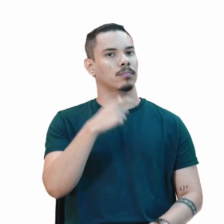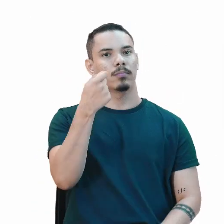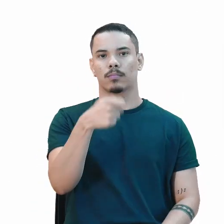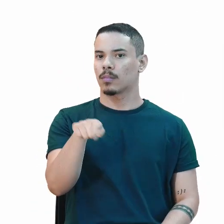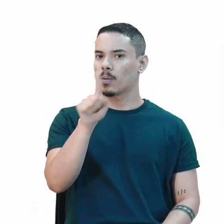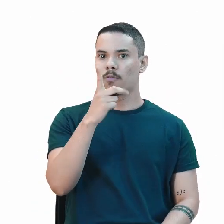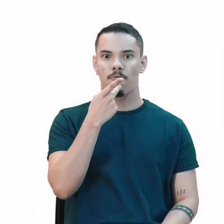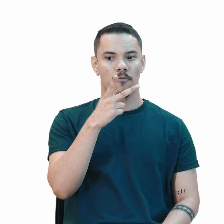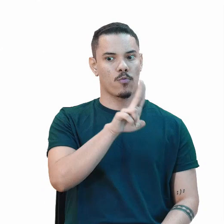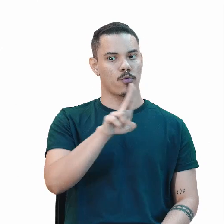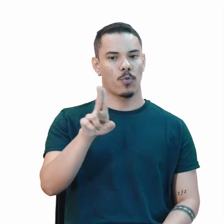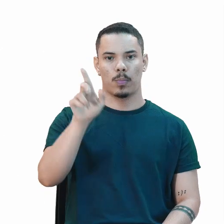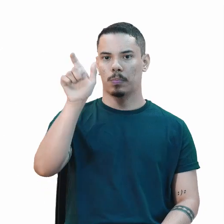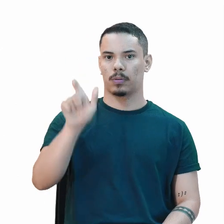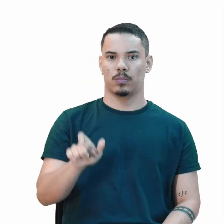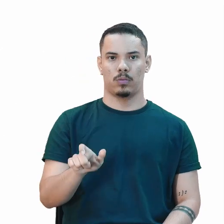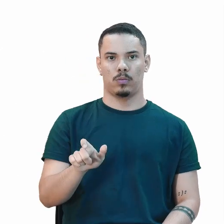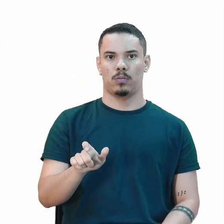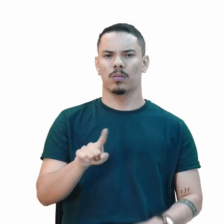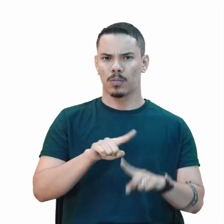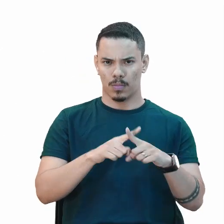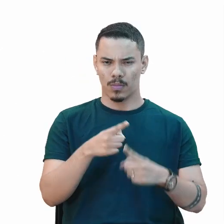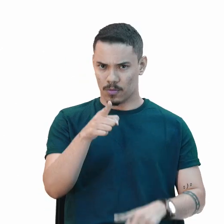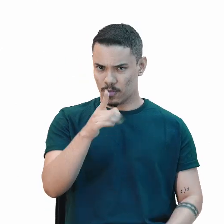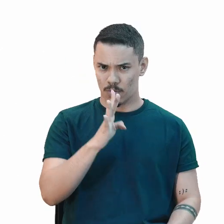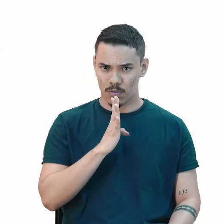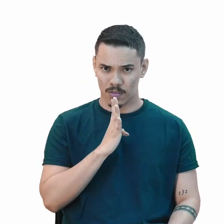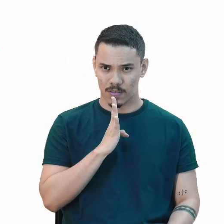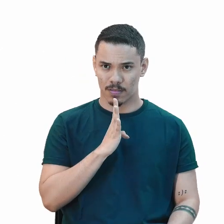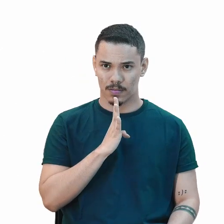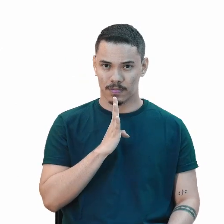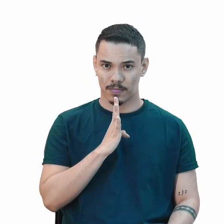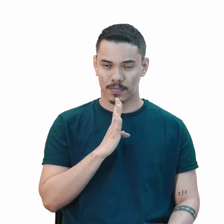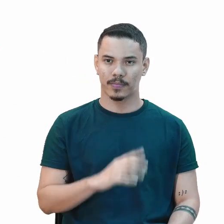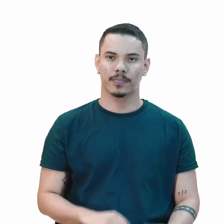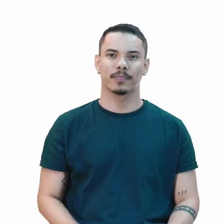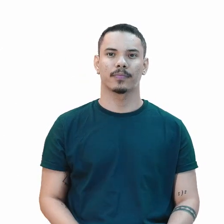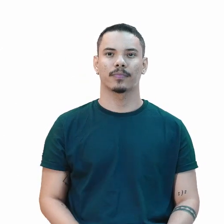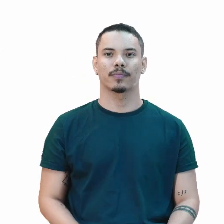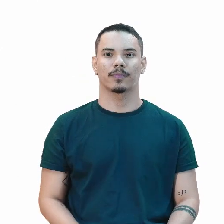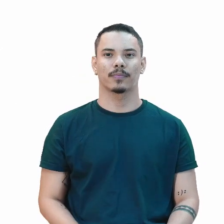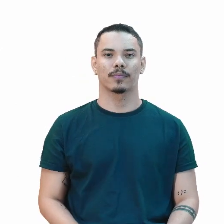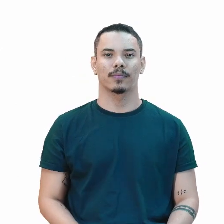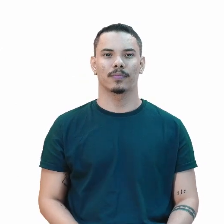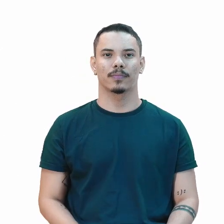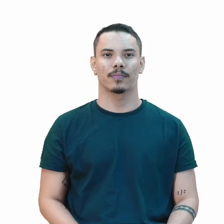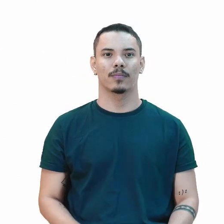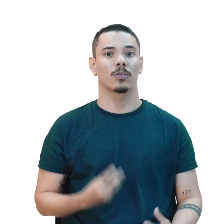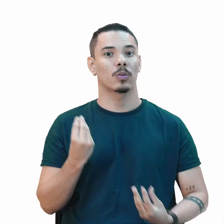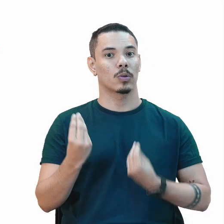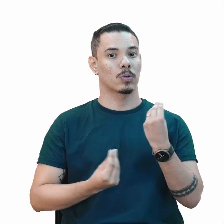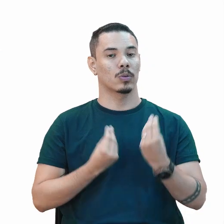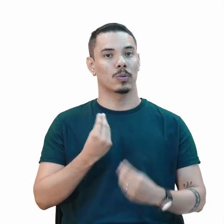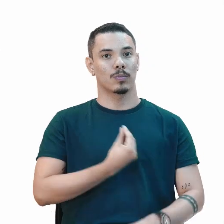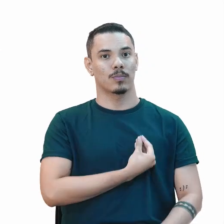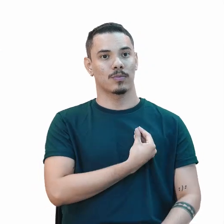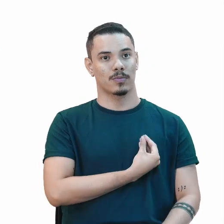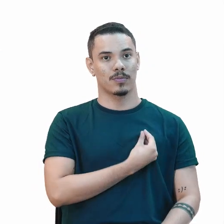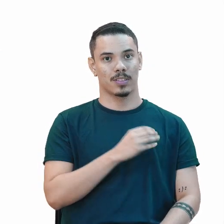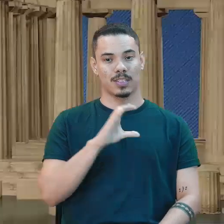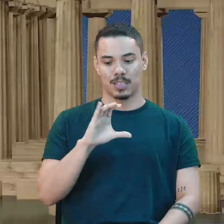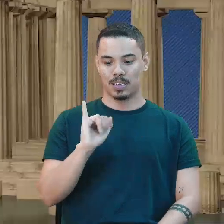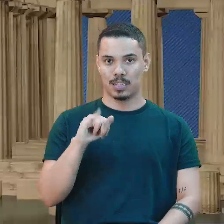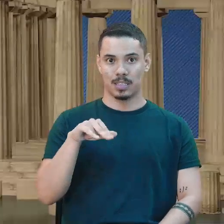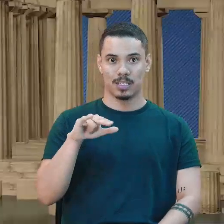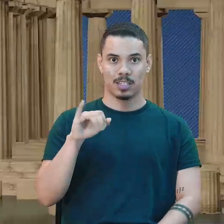da pessoa. Mas você, olha só, como viviam os cínicos naquela